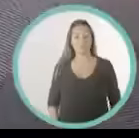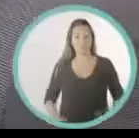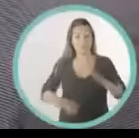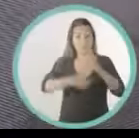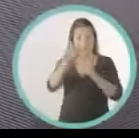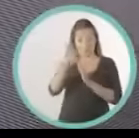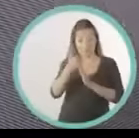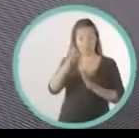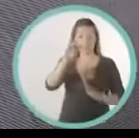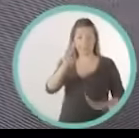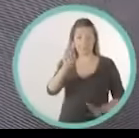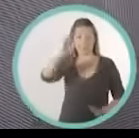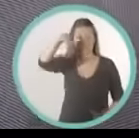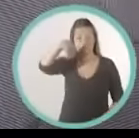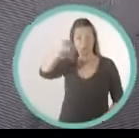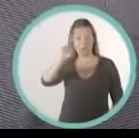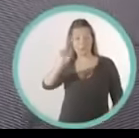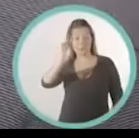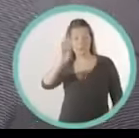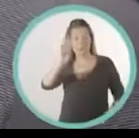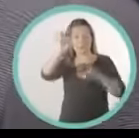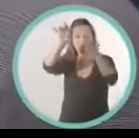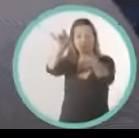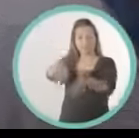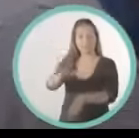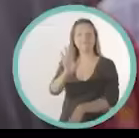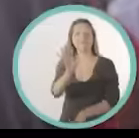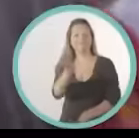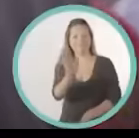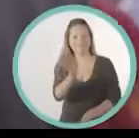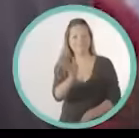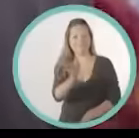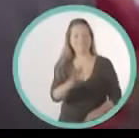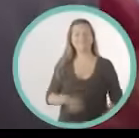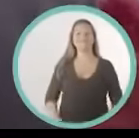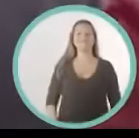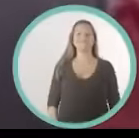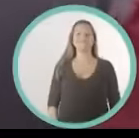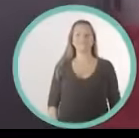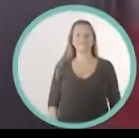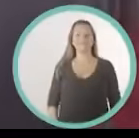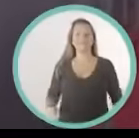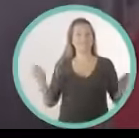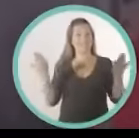O primeiro gigante já caiu, o PMDB foi embora.